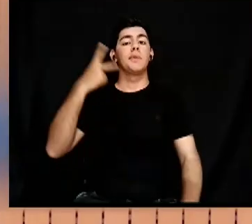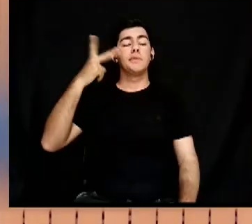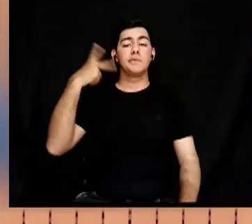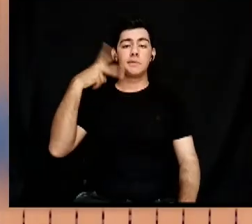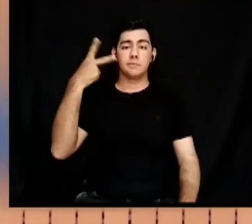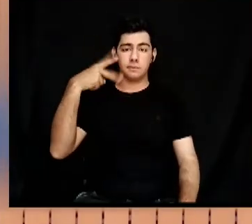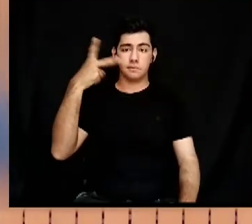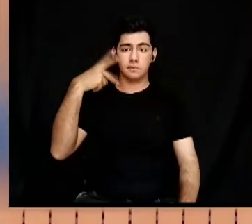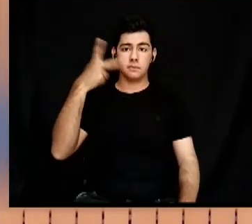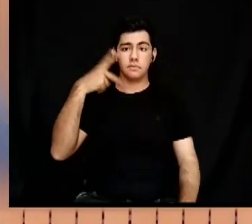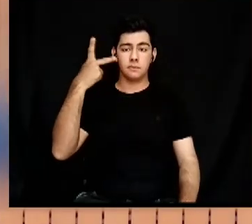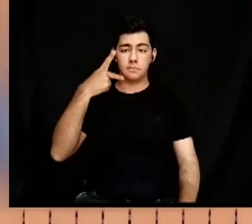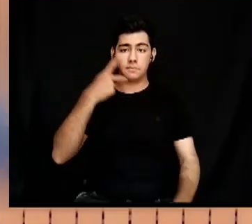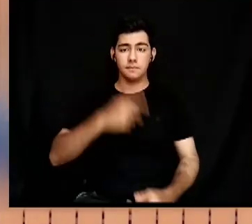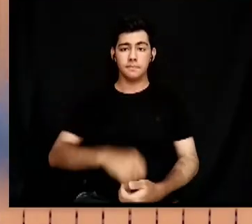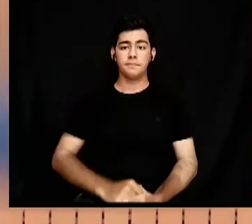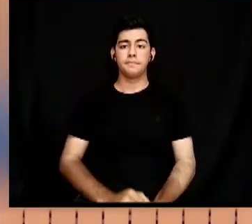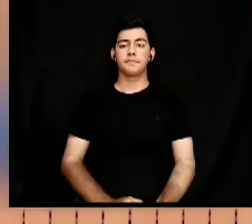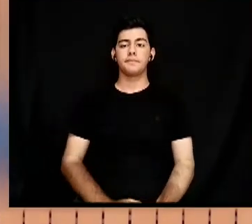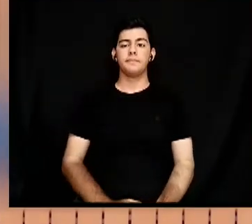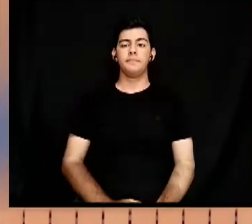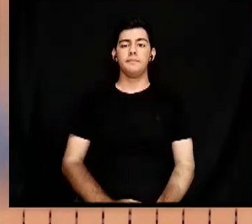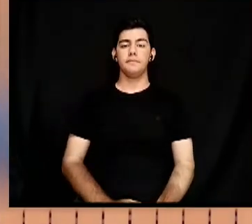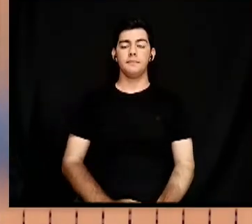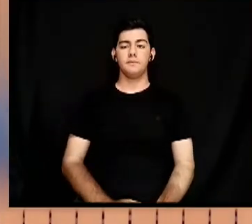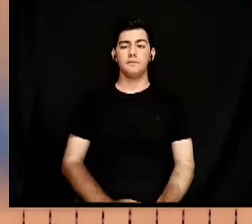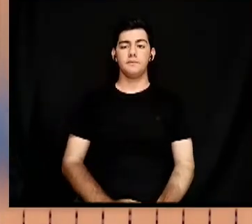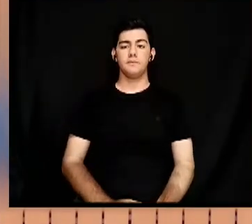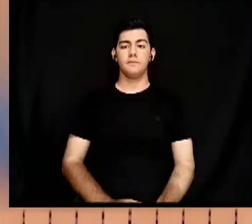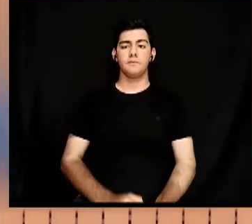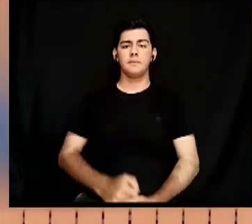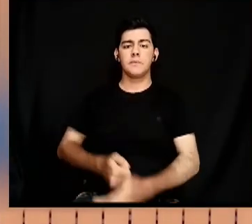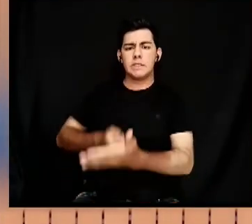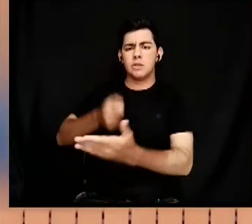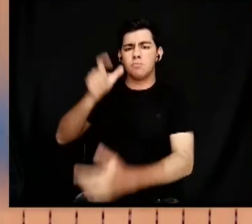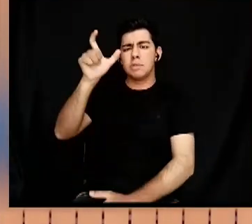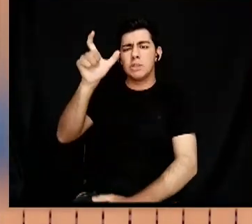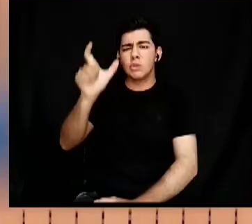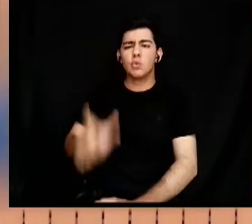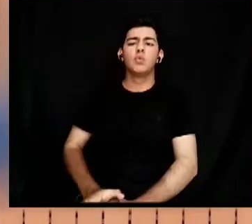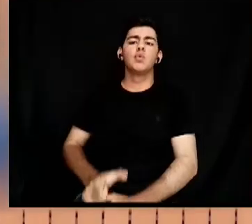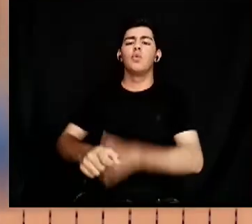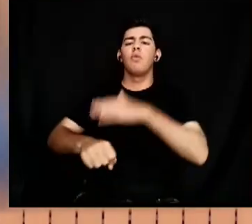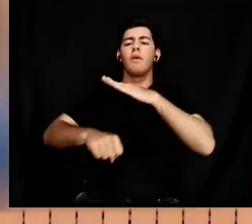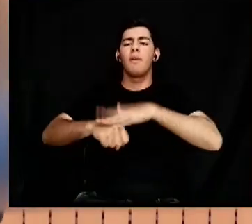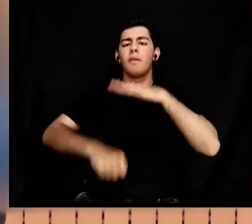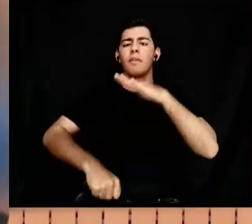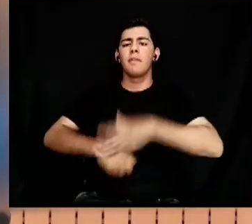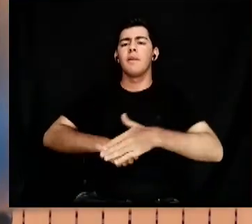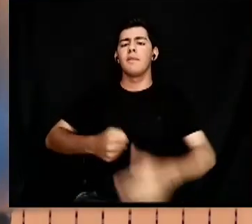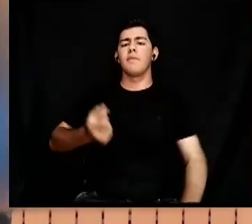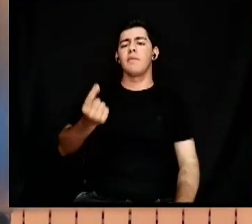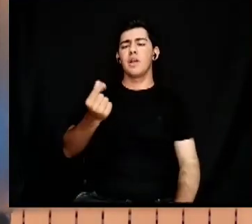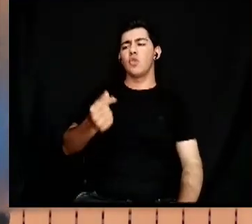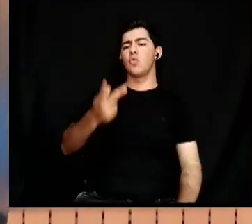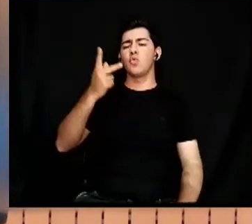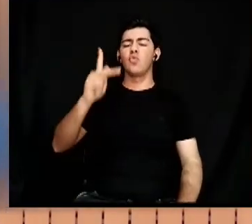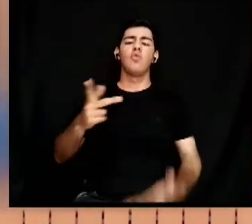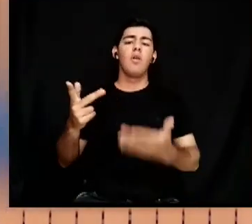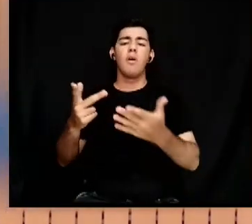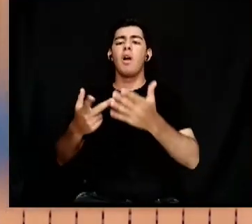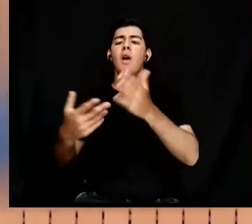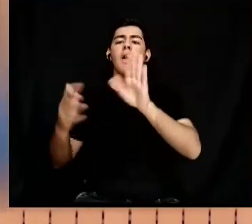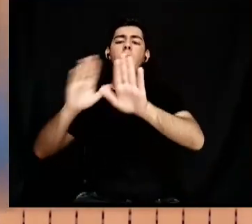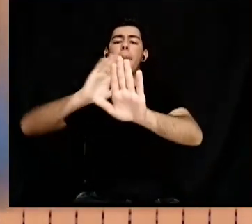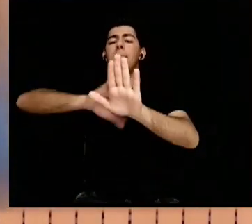cravando um empreendedor, uma pessoa que coloca o seu dinheiro à frente do empreendimento para a produção